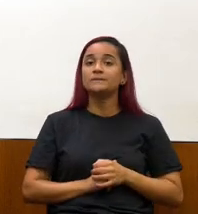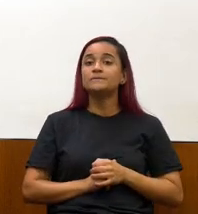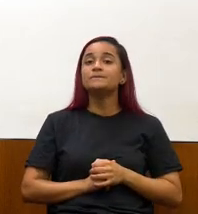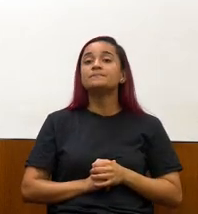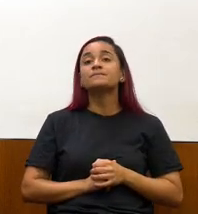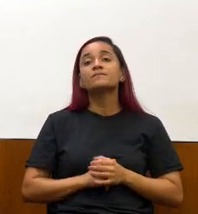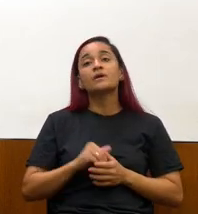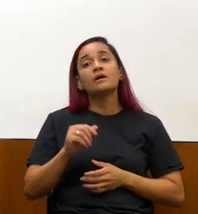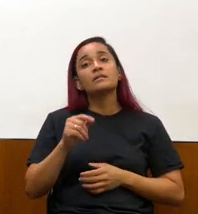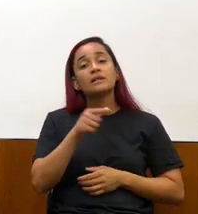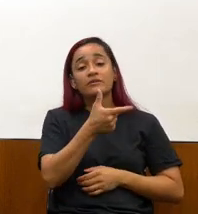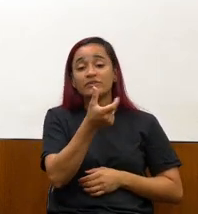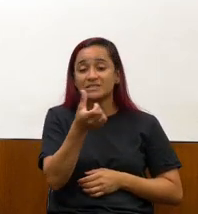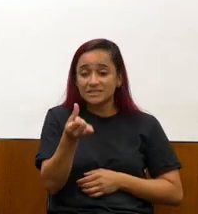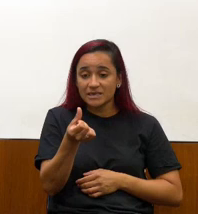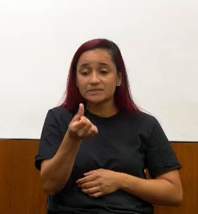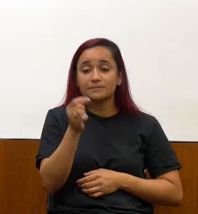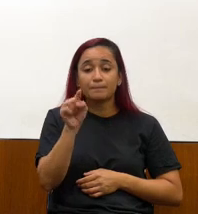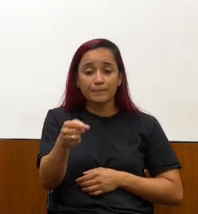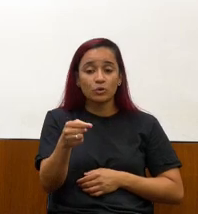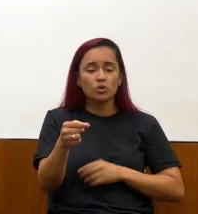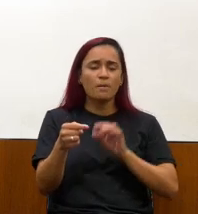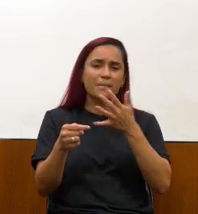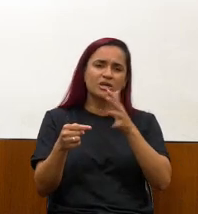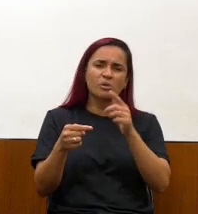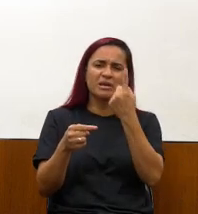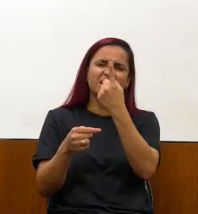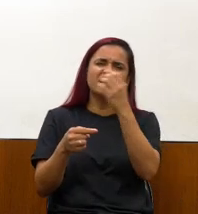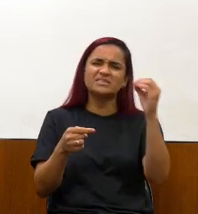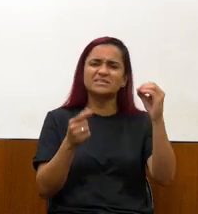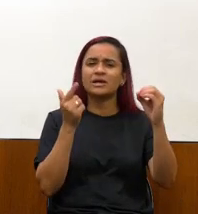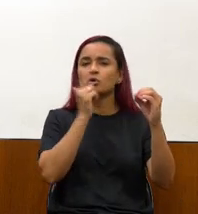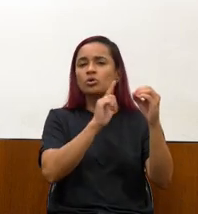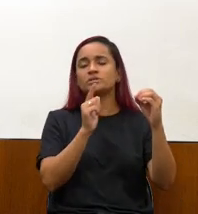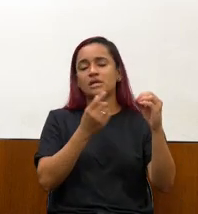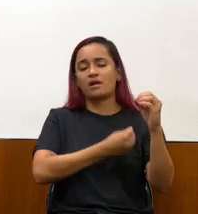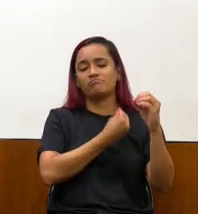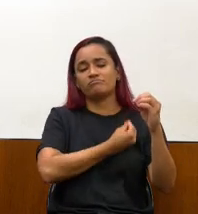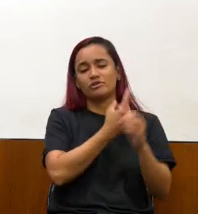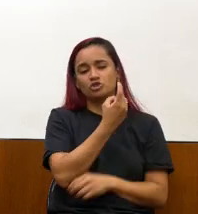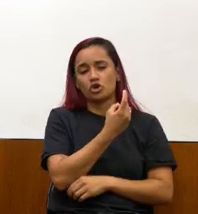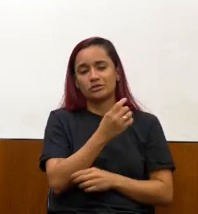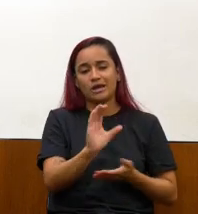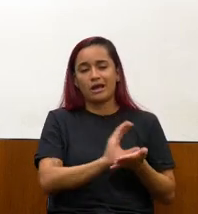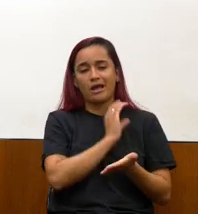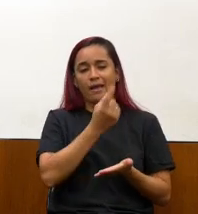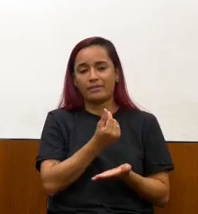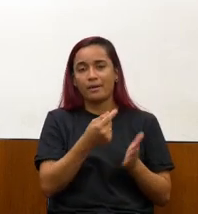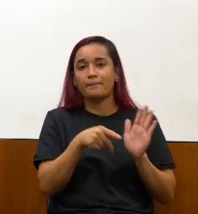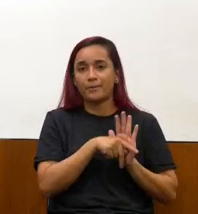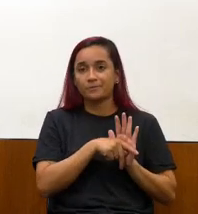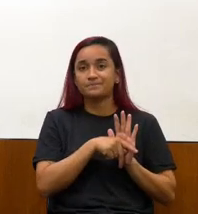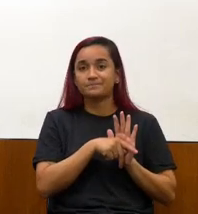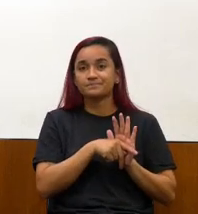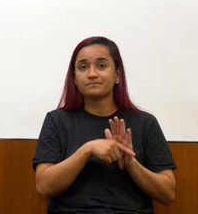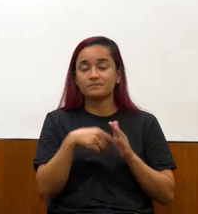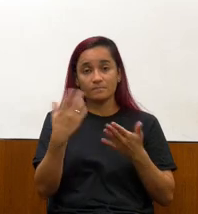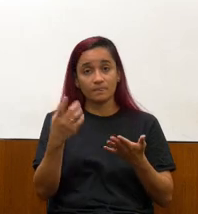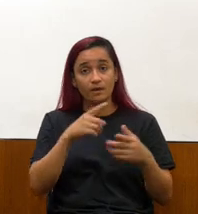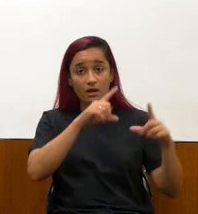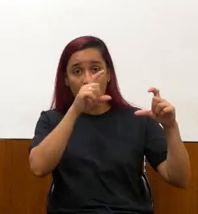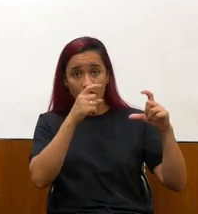menos de 100 geram a própria renda. Então, essas pessoas que estão aparecendo na tela aí são algumas das pessoas com deficiência que foram incluídas no mercado de